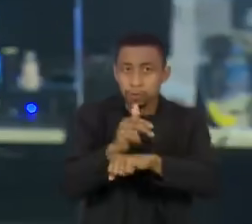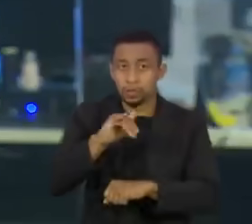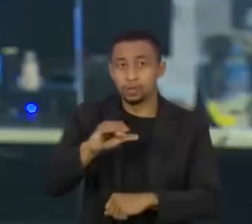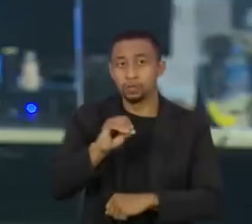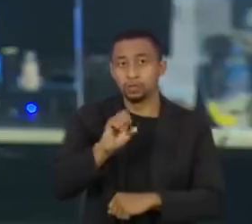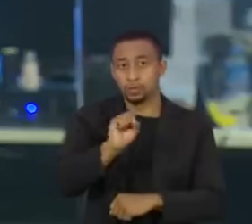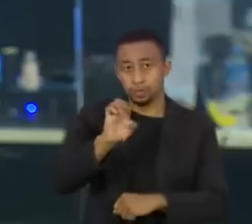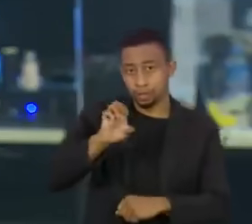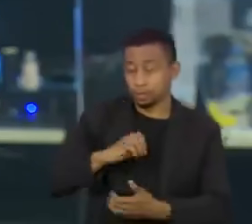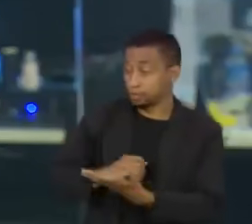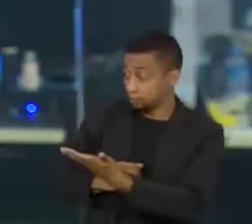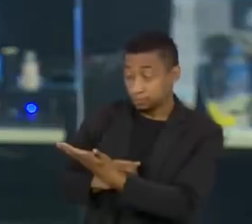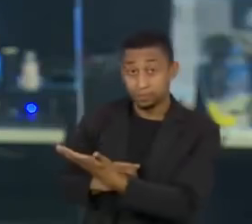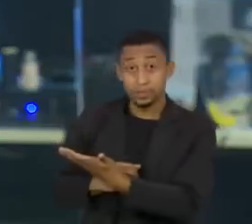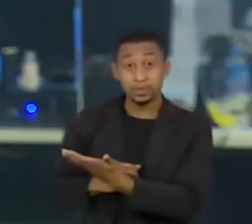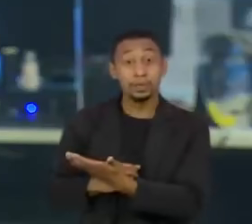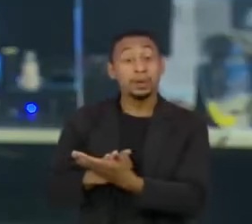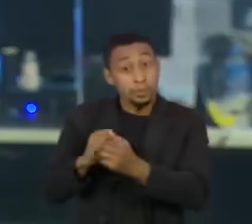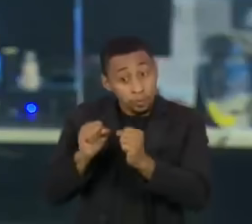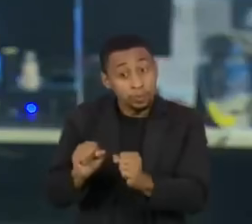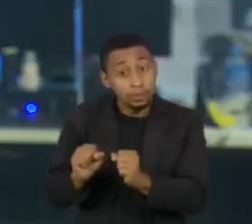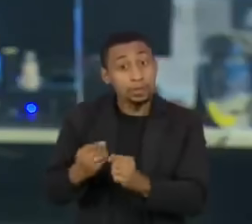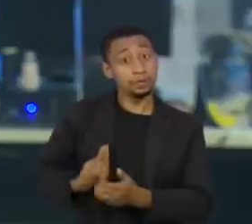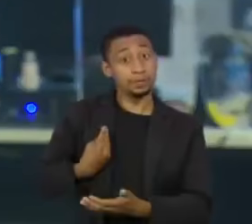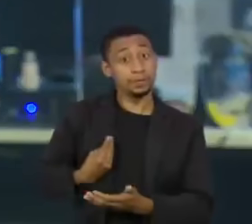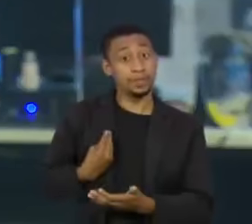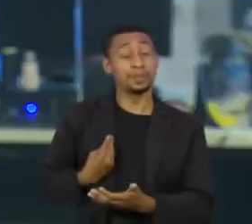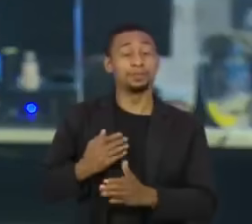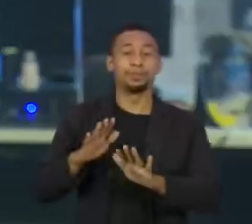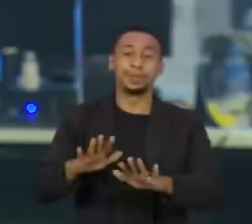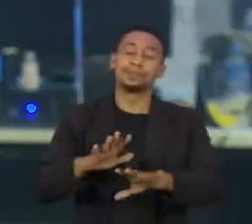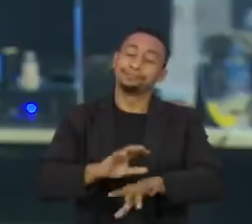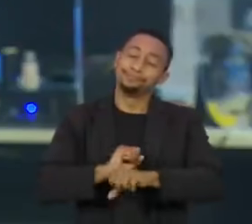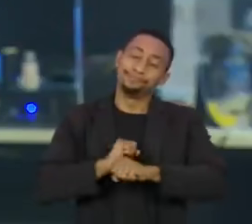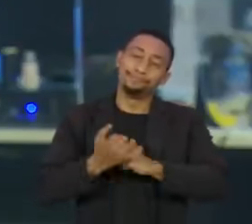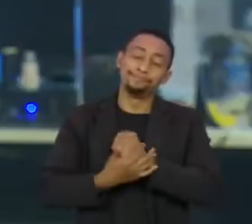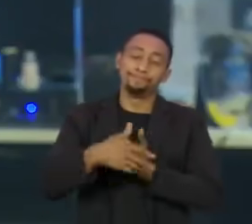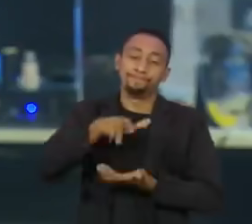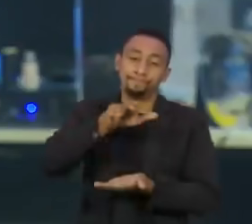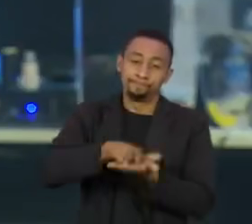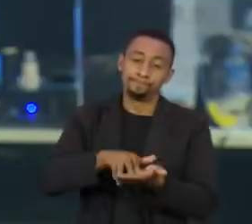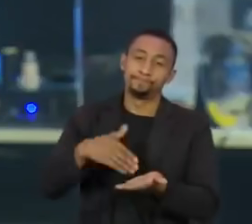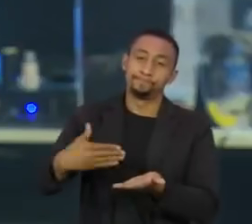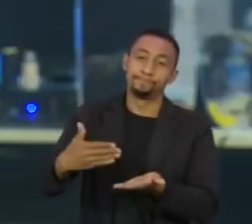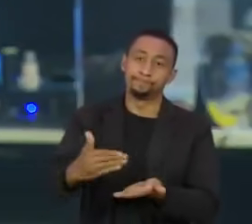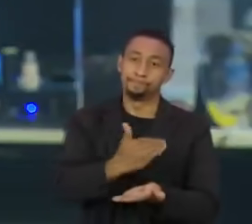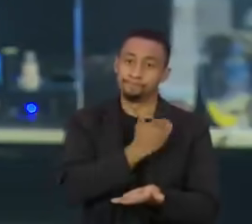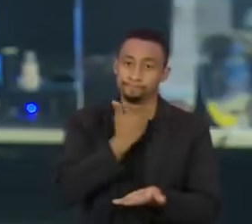que, como tantos outros, poderia estar conosco, mas foi levado pela Covid-19.